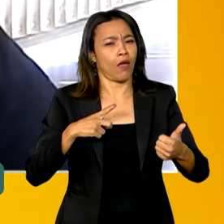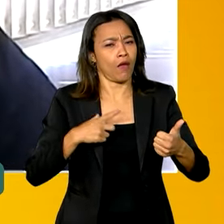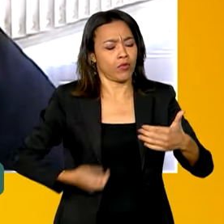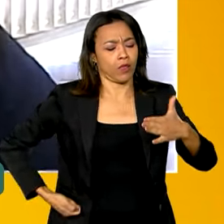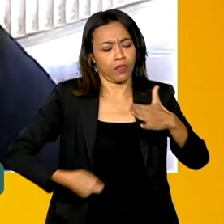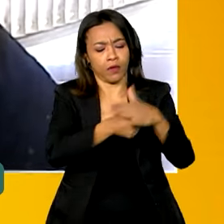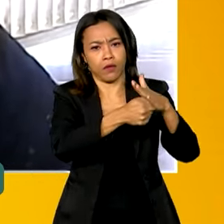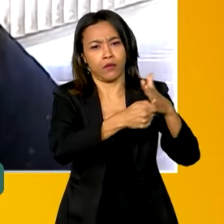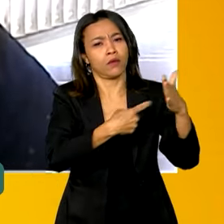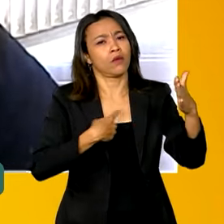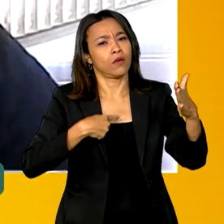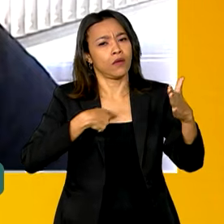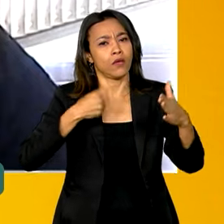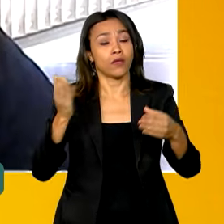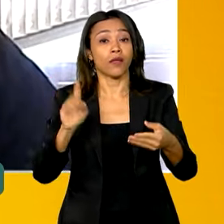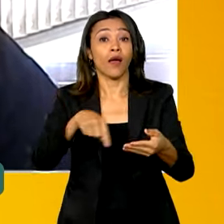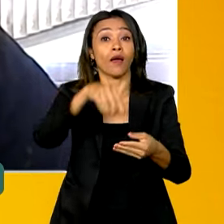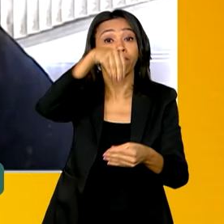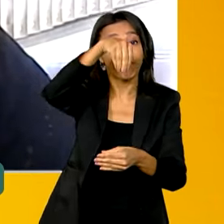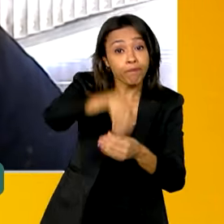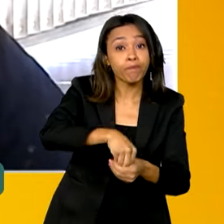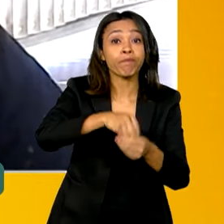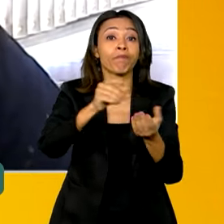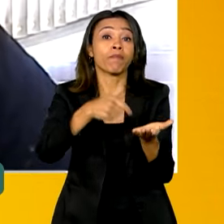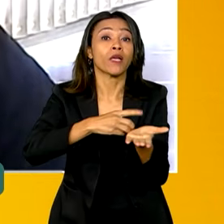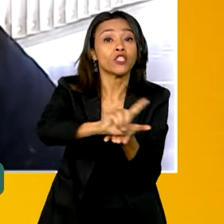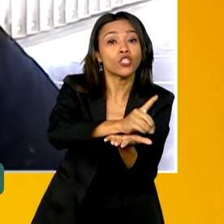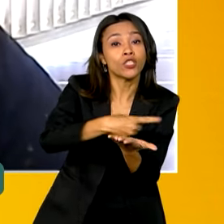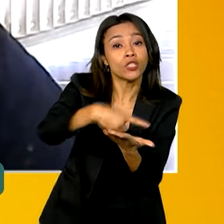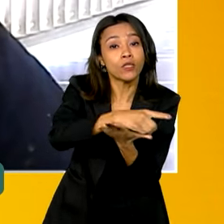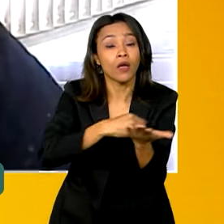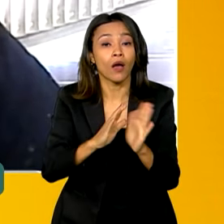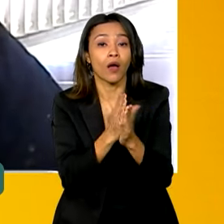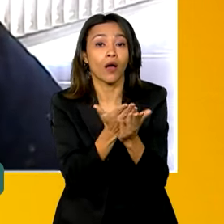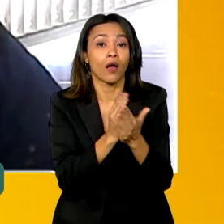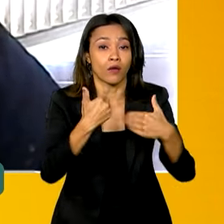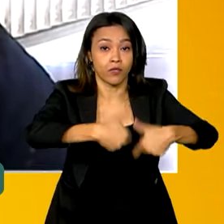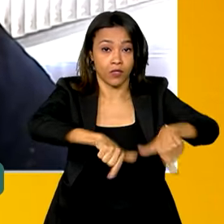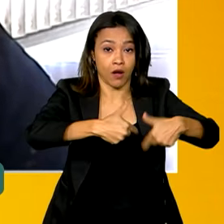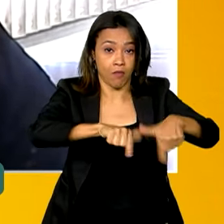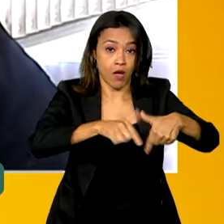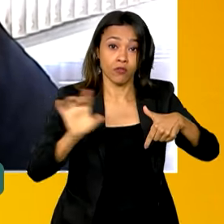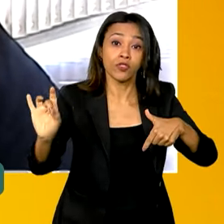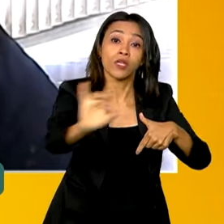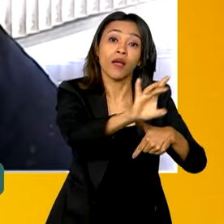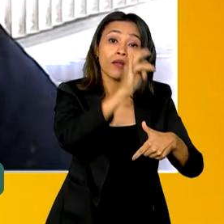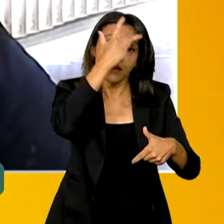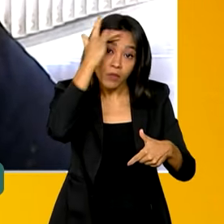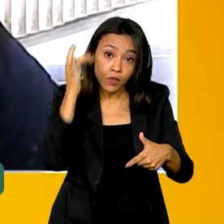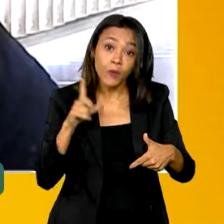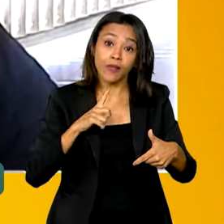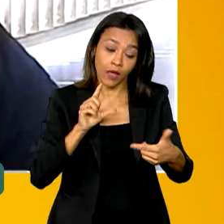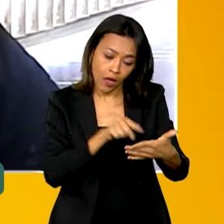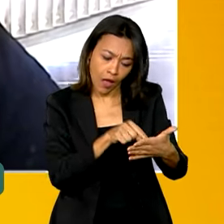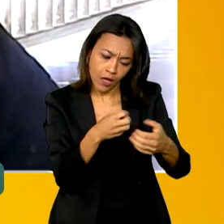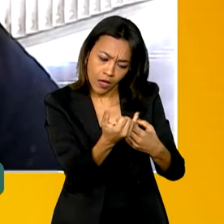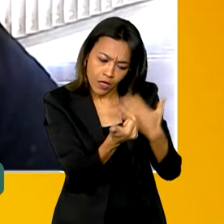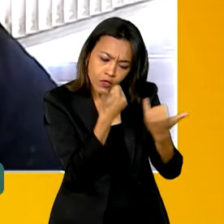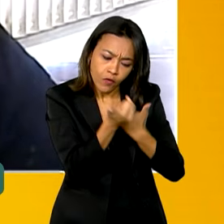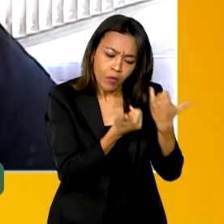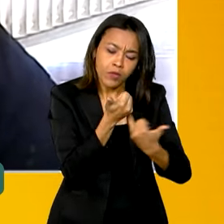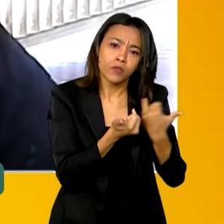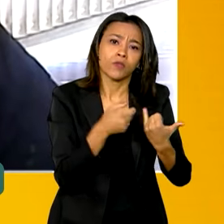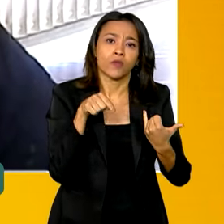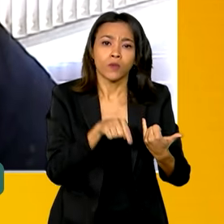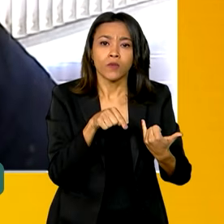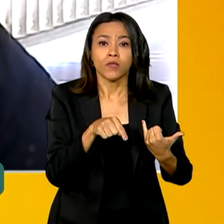que está na carteira de trabalho digital de cada trabalhador. Tem lá a possibilidade de, se os dados não tiverem